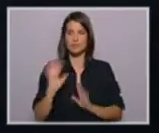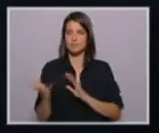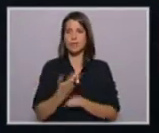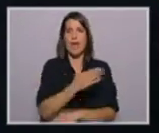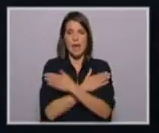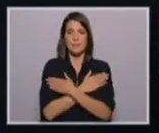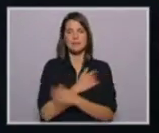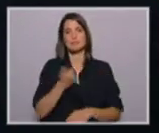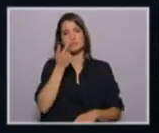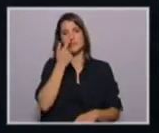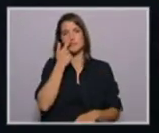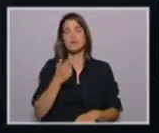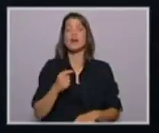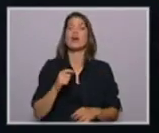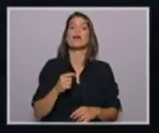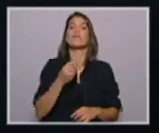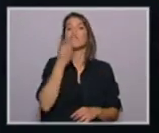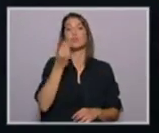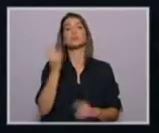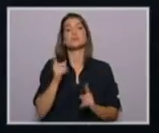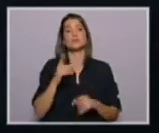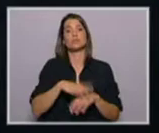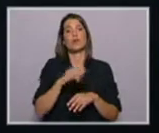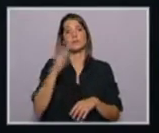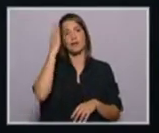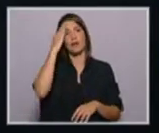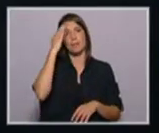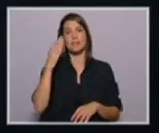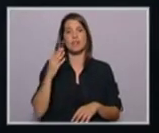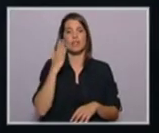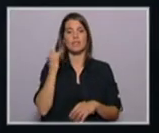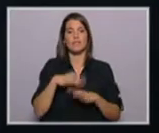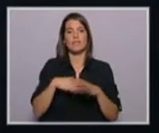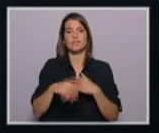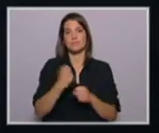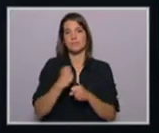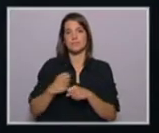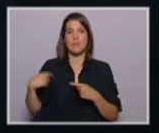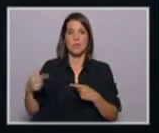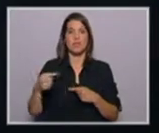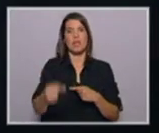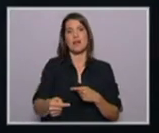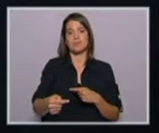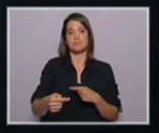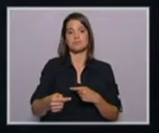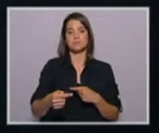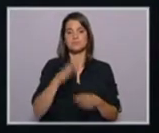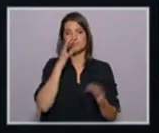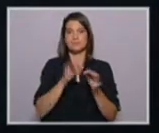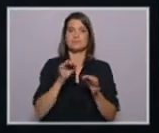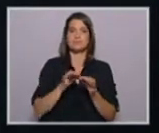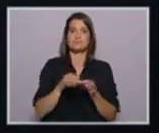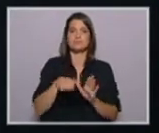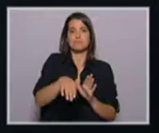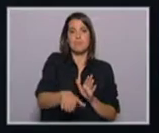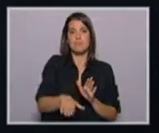que teria preferido ficar conhecido mais pela competência com que tentava fazer o seu trabalho diário do que pelo instante lunar que